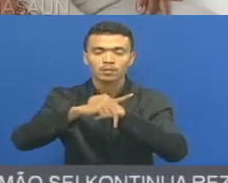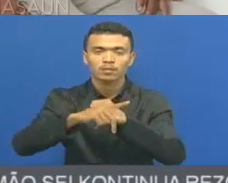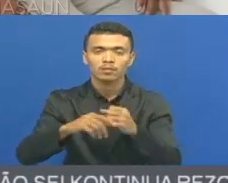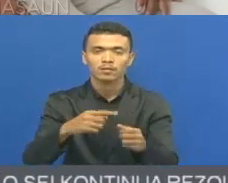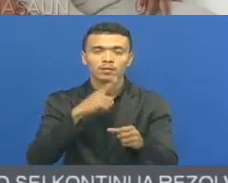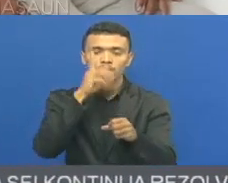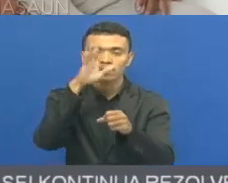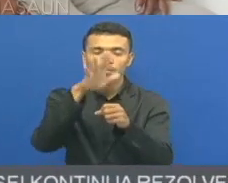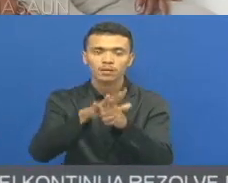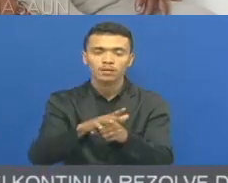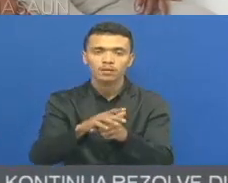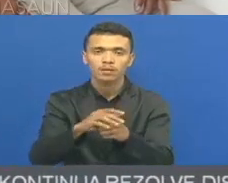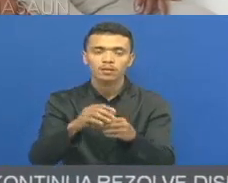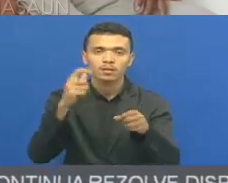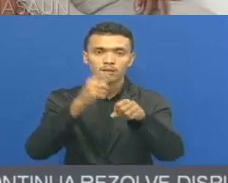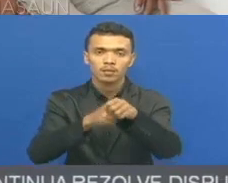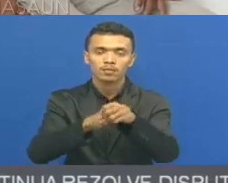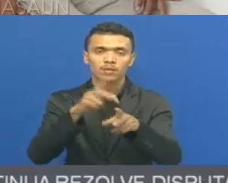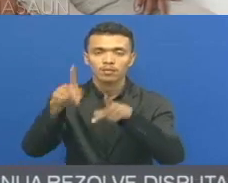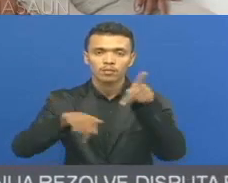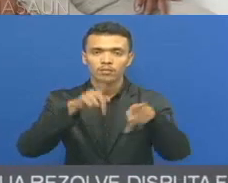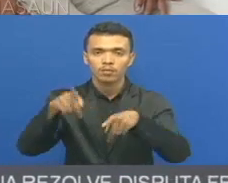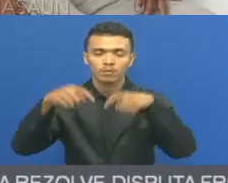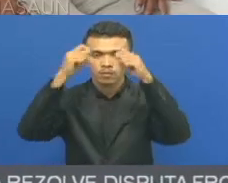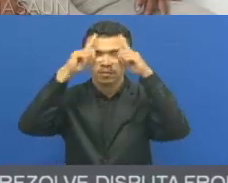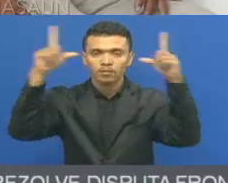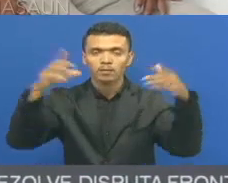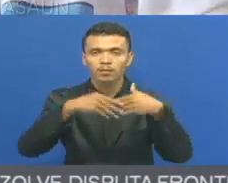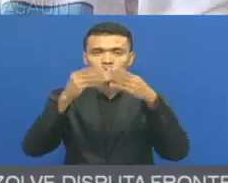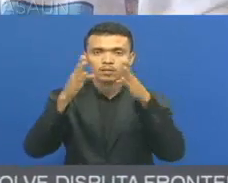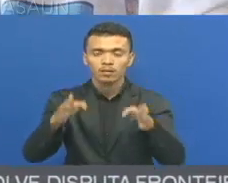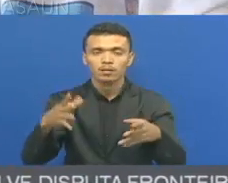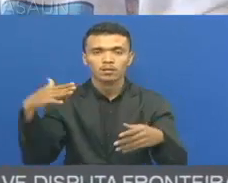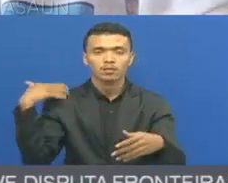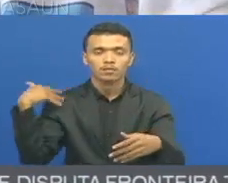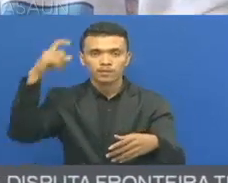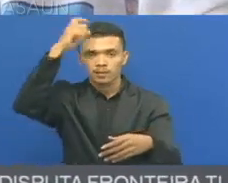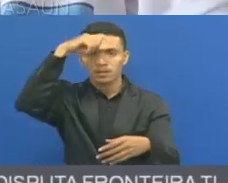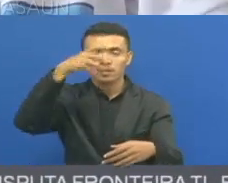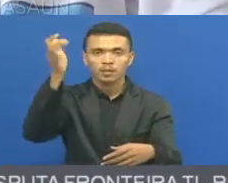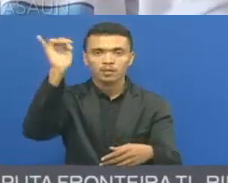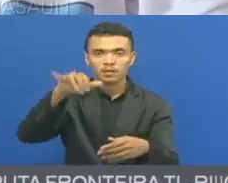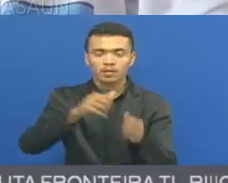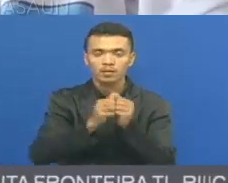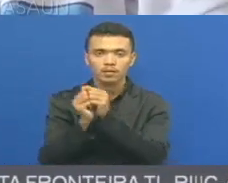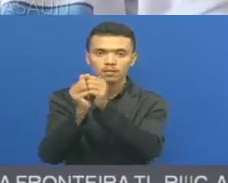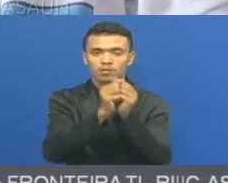Manubui compromete, tona ne tempo povo Timor-Leste líder histórico, jovem no intelectual Sira, Hamuto,